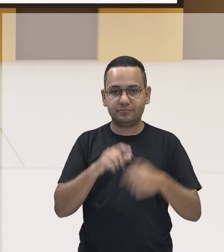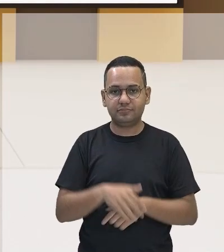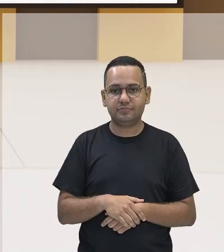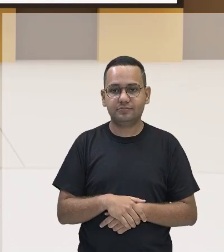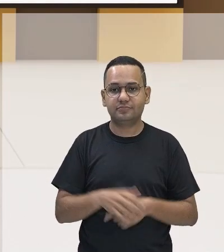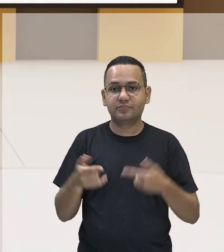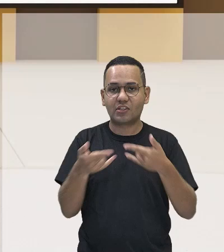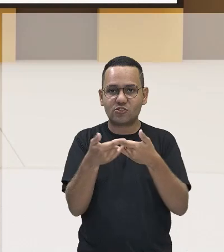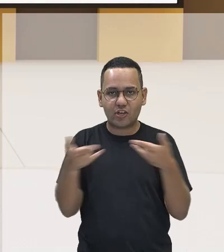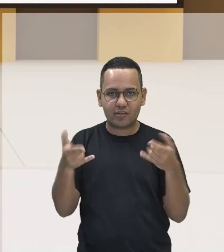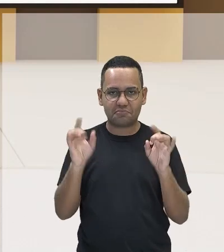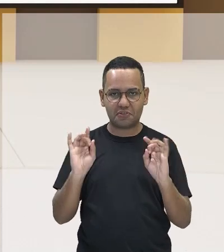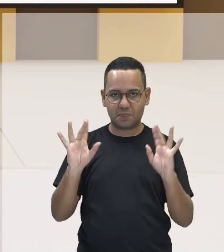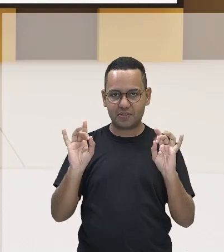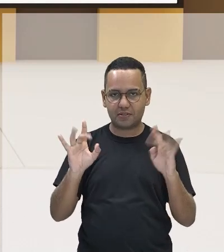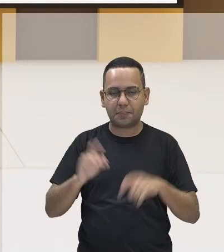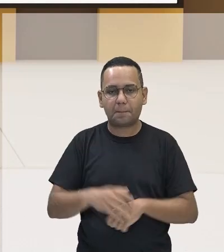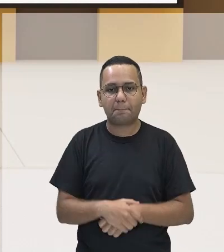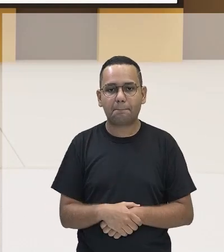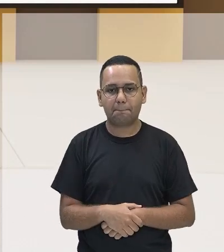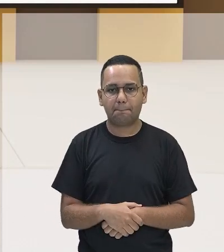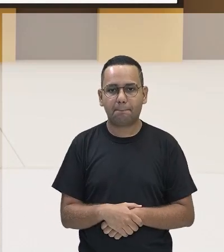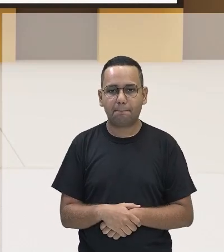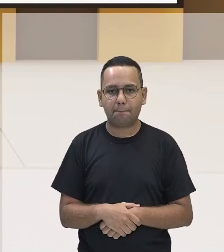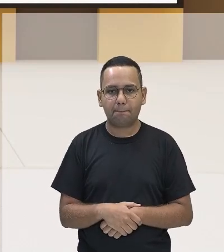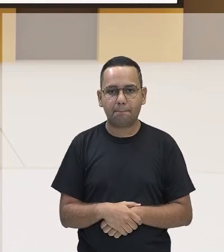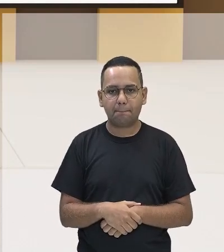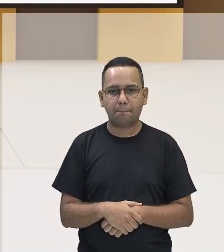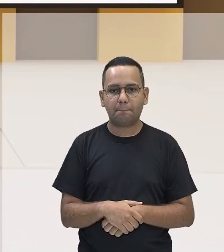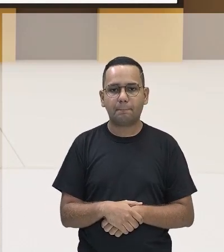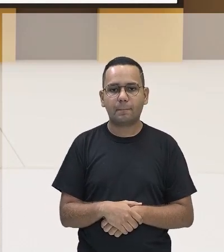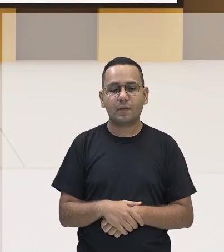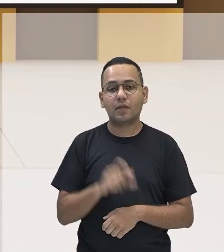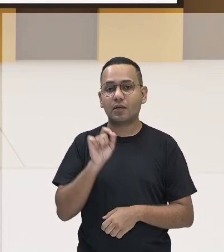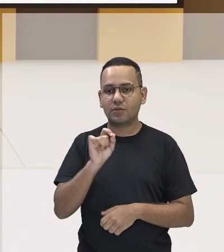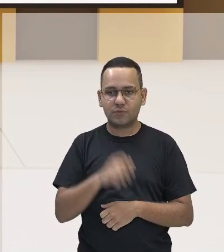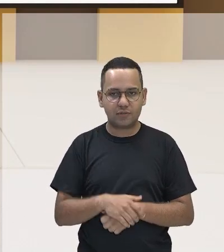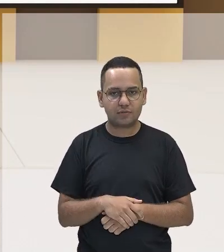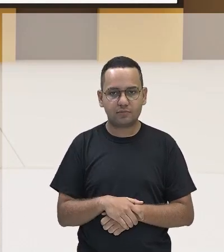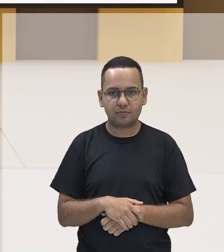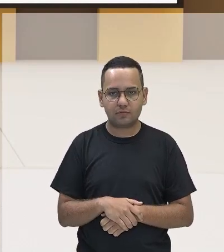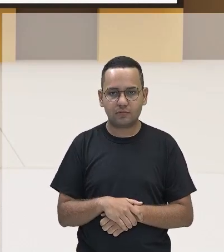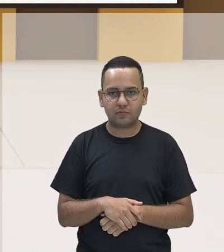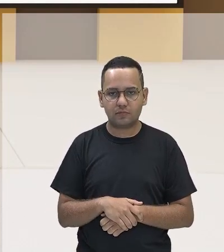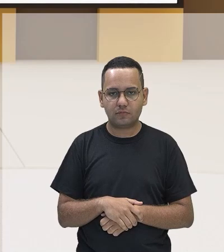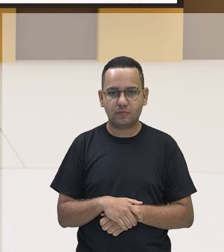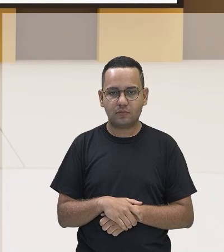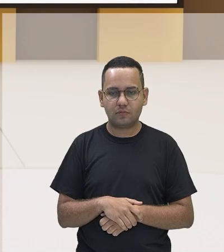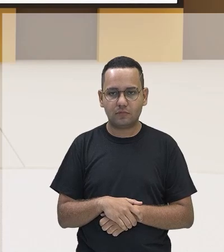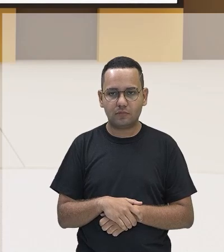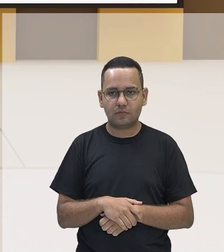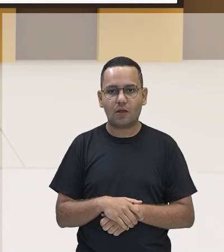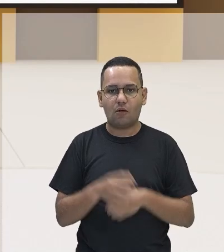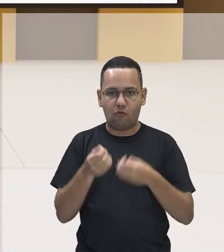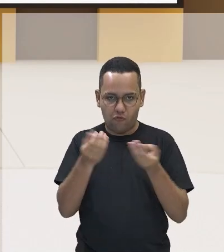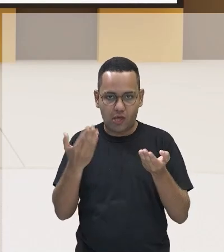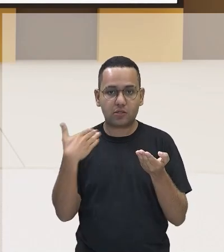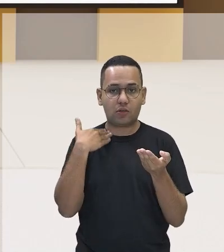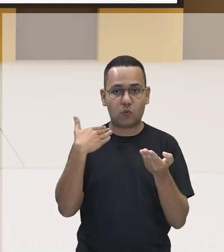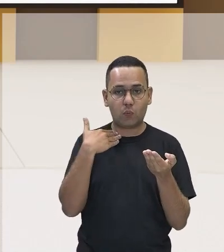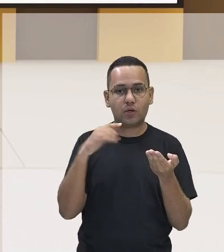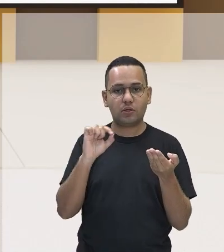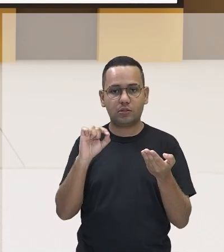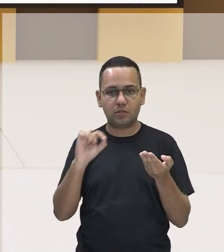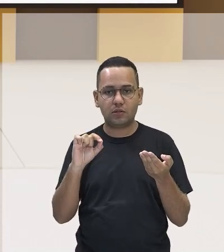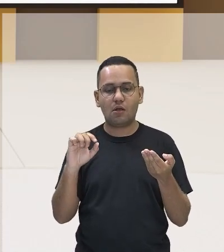como overdraft. O cheque especial é uma linha de crédito oferecida pelos bancos quando uma conta corrente fica com